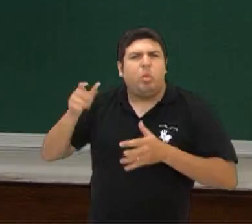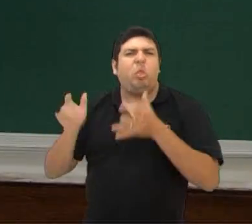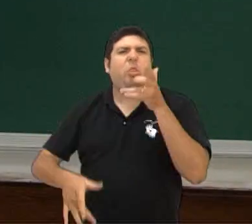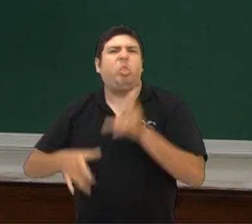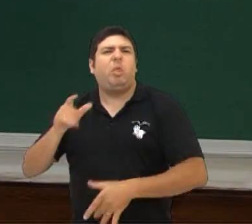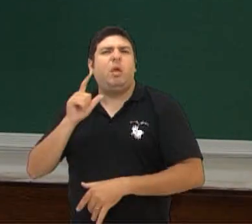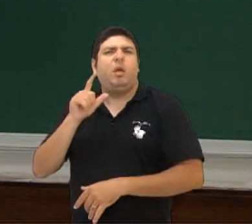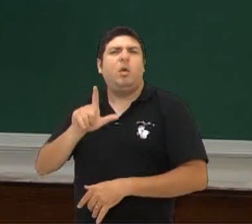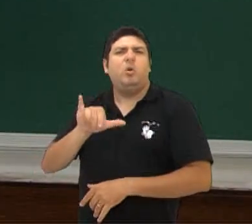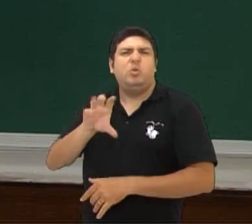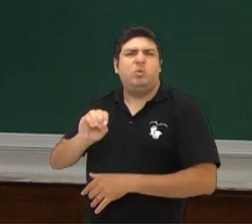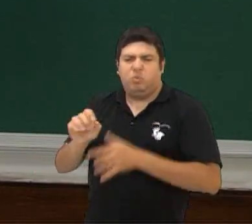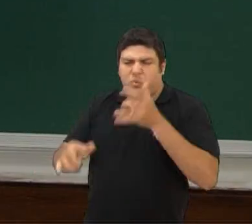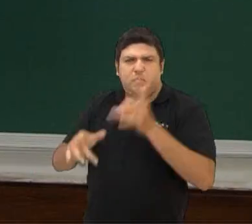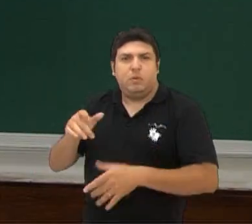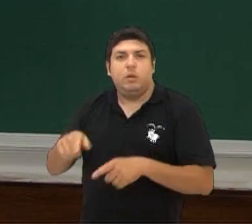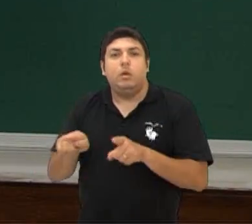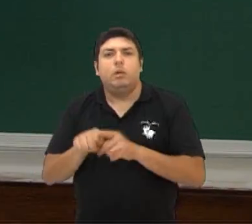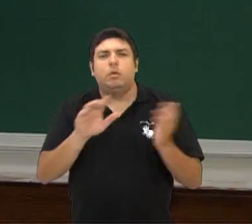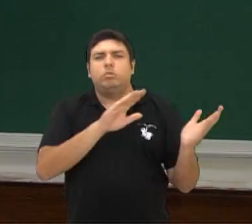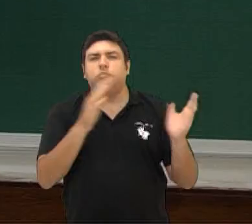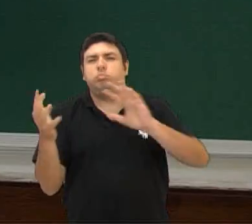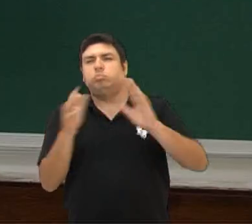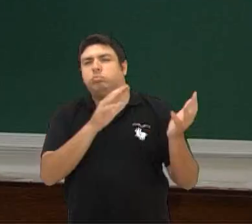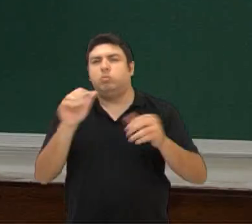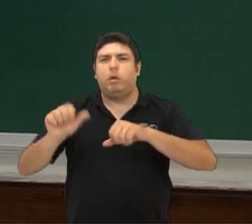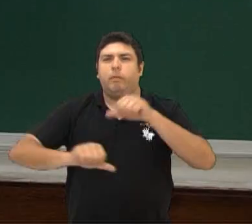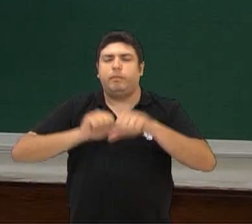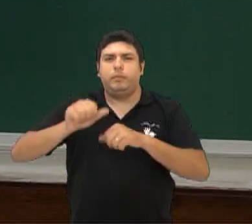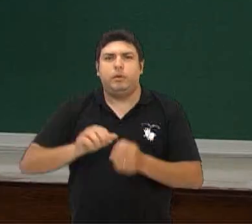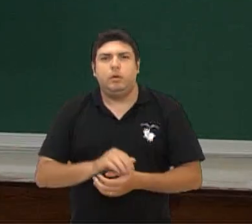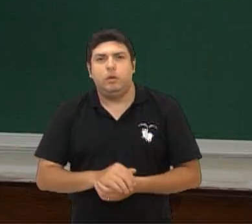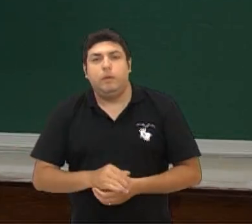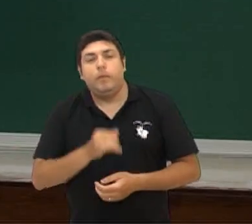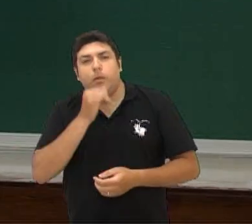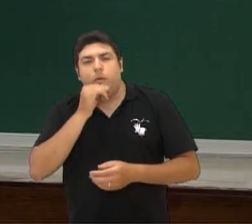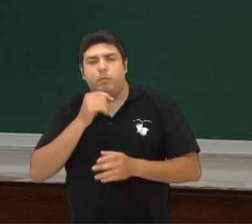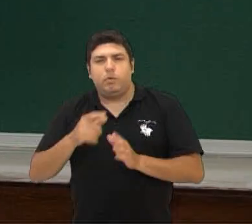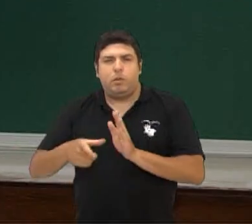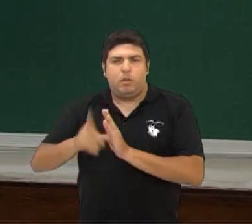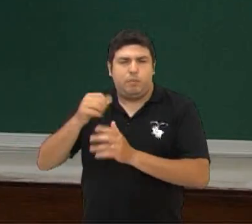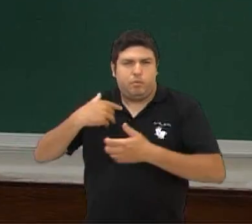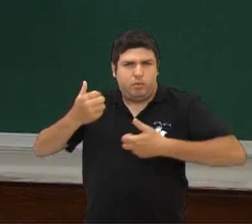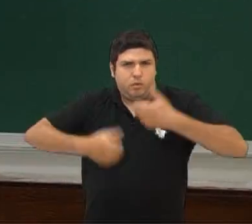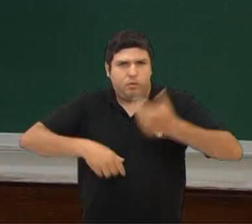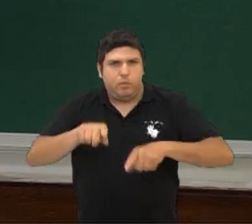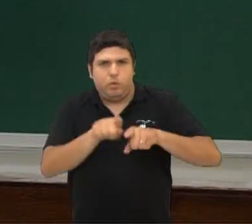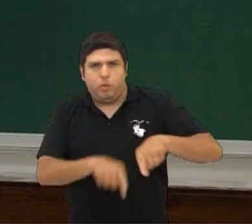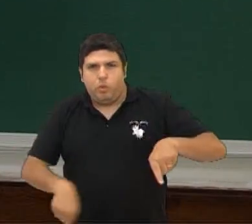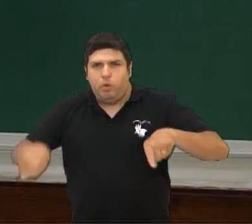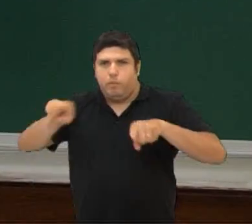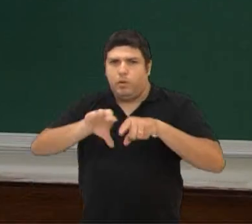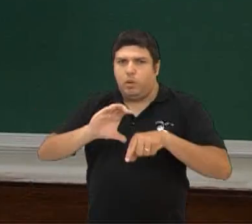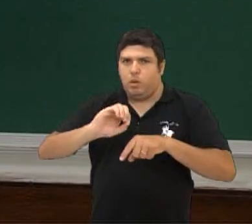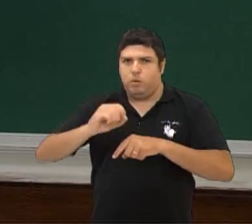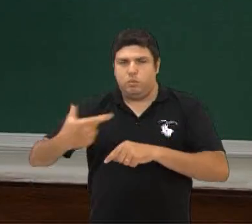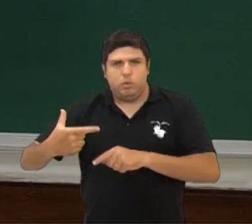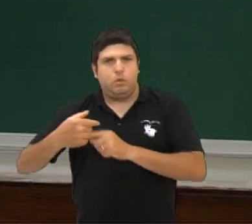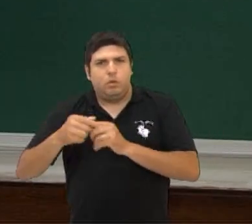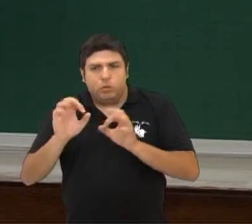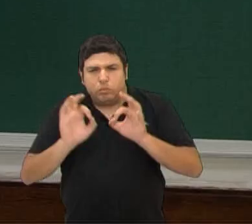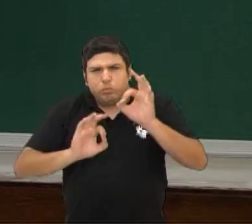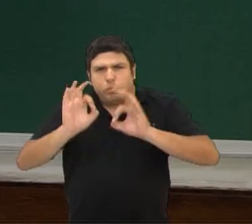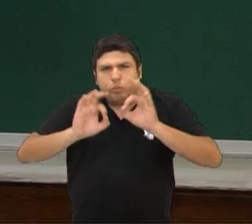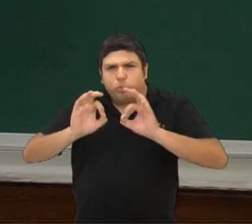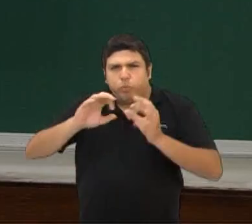mudanças climáticas causadas, por exemplo, pelo lá o ciclo do carbono, como a gente falou, o aumento dos gases do efeito estufa. Tá? Então, tudo